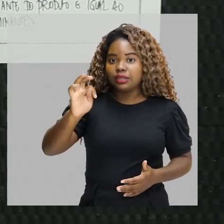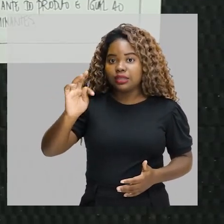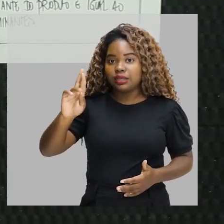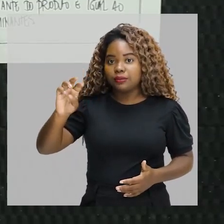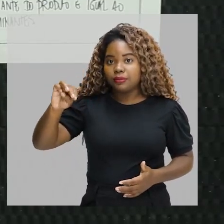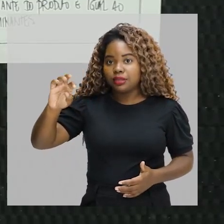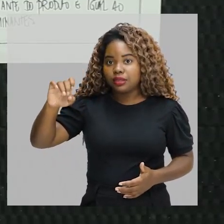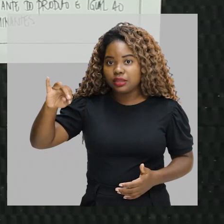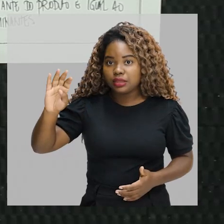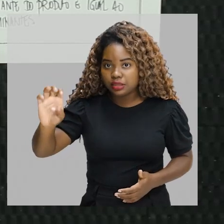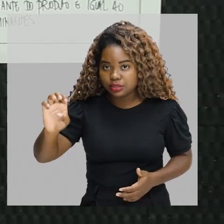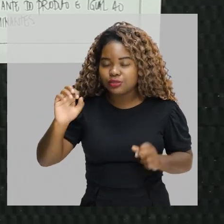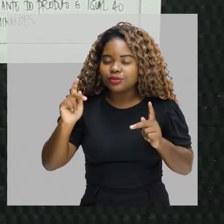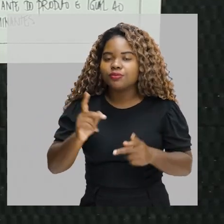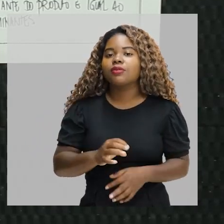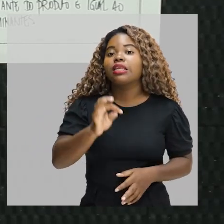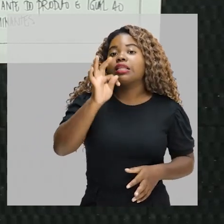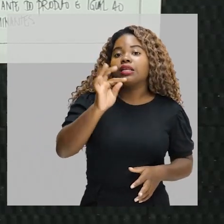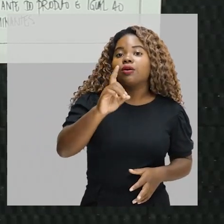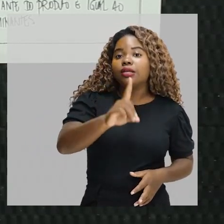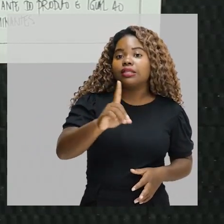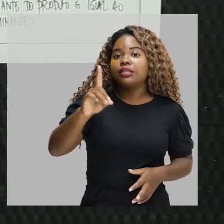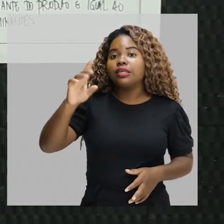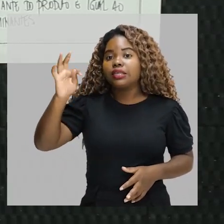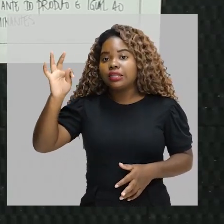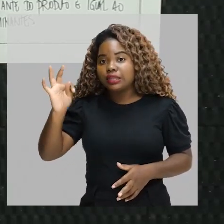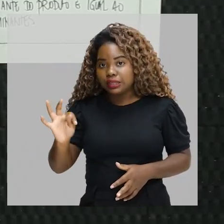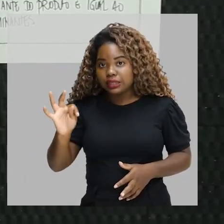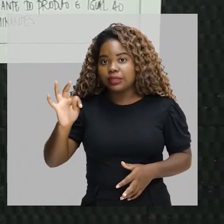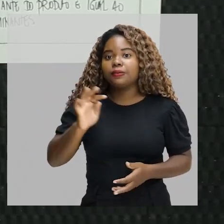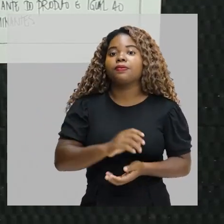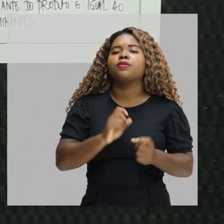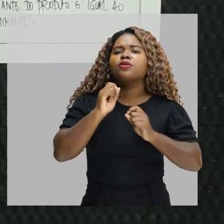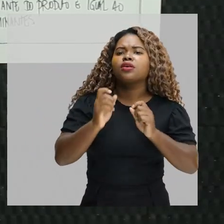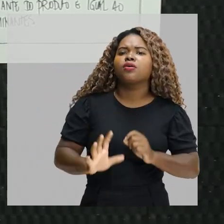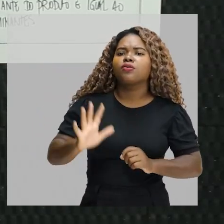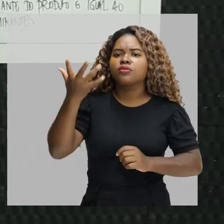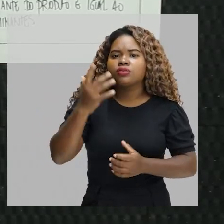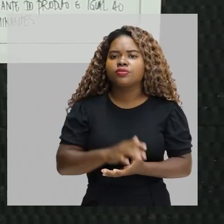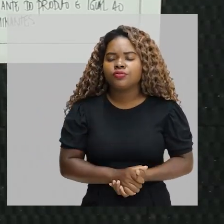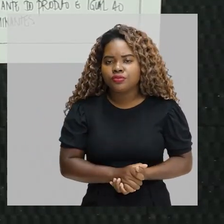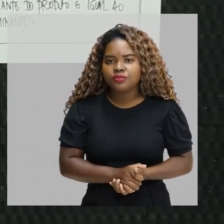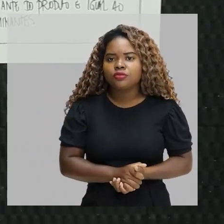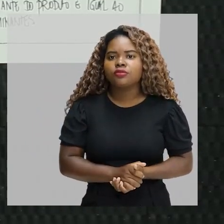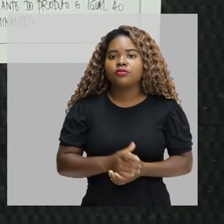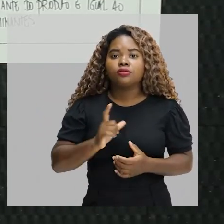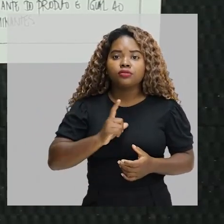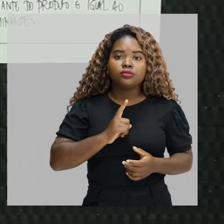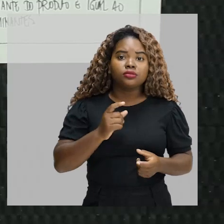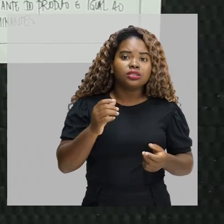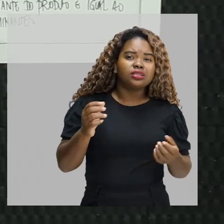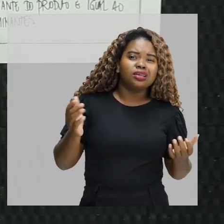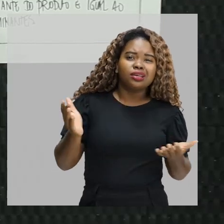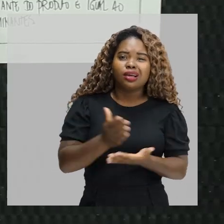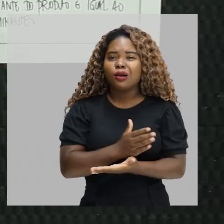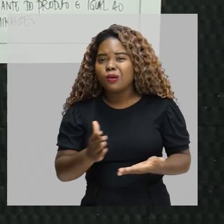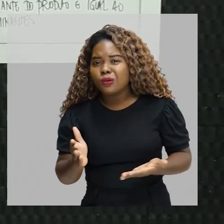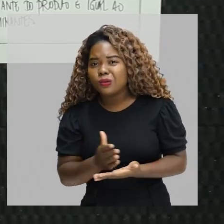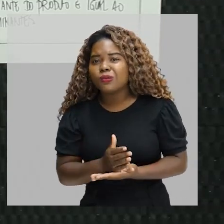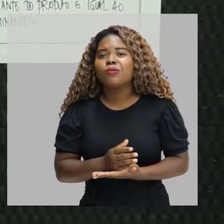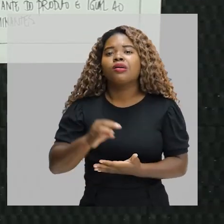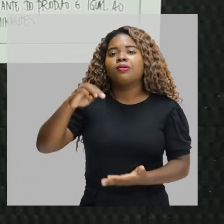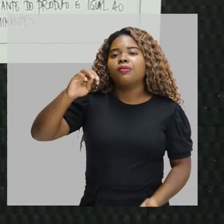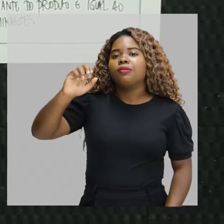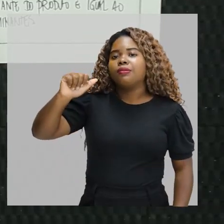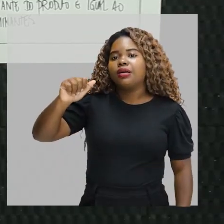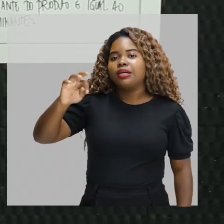da matriz, mais ela fica trabalhosa, né? O cálculo determinante. Então tem algumas matrizes que você